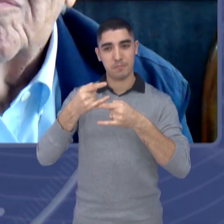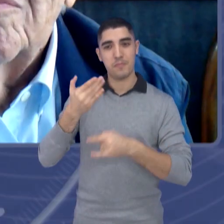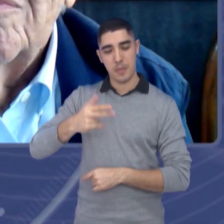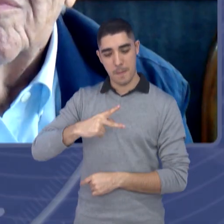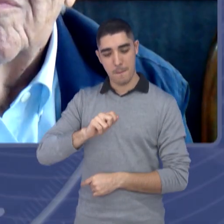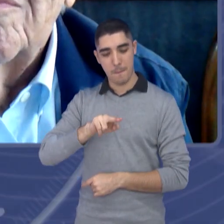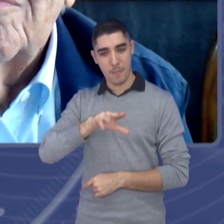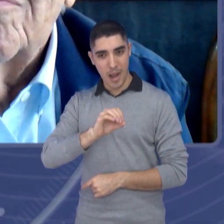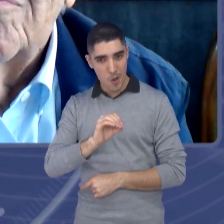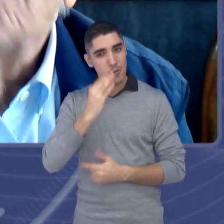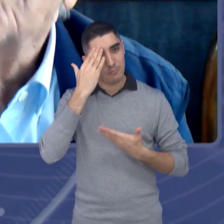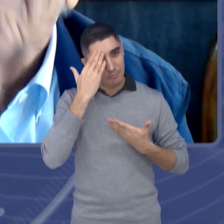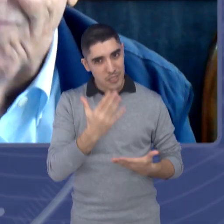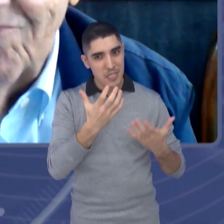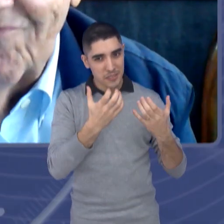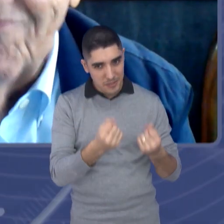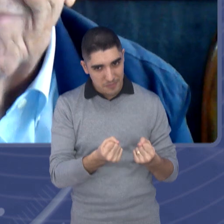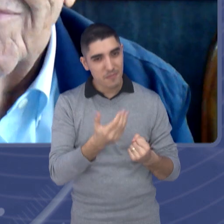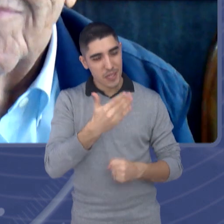do Sincomércio aqui de São José.